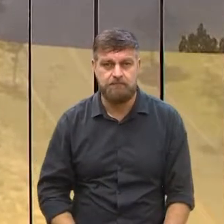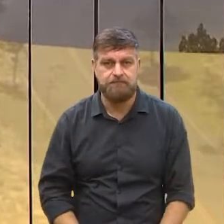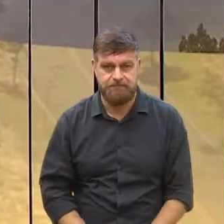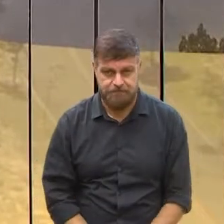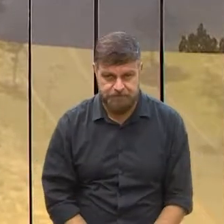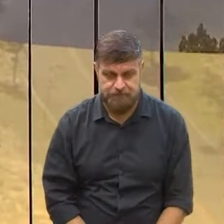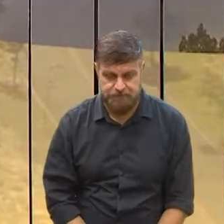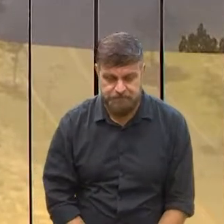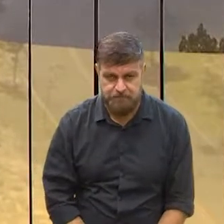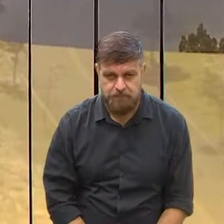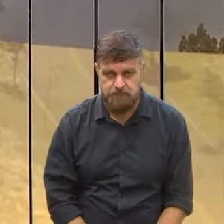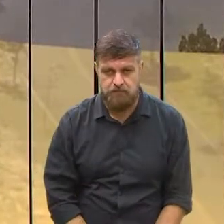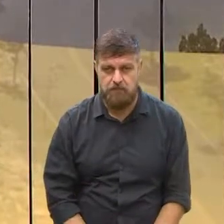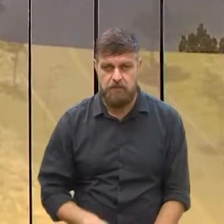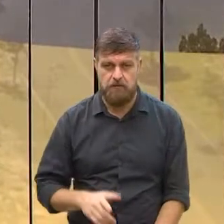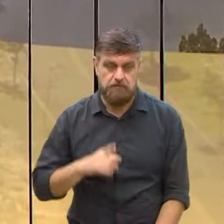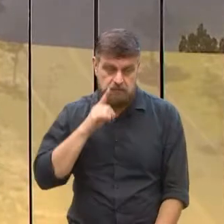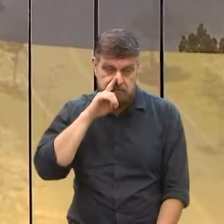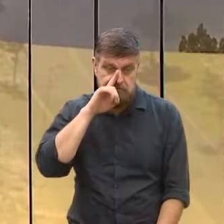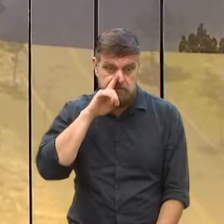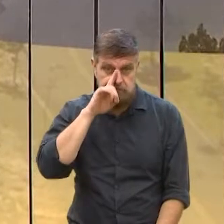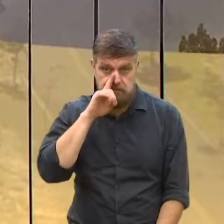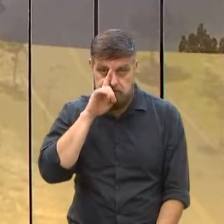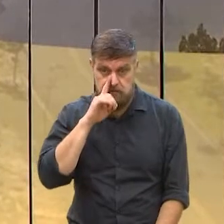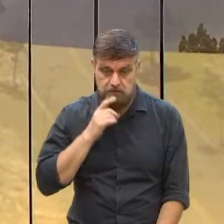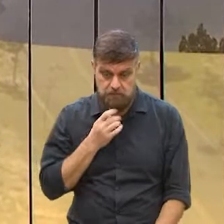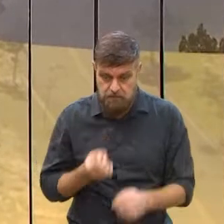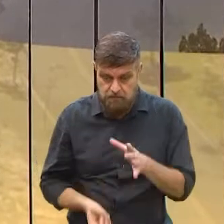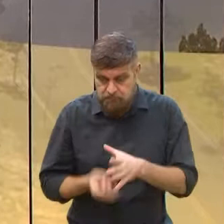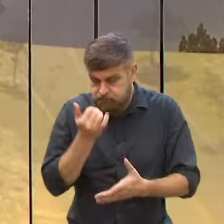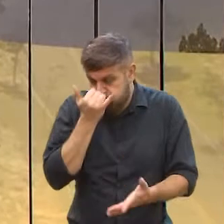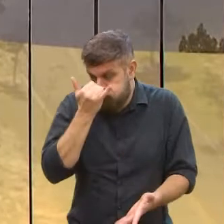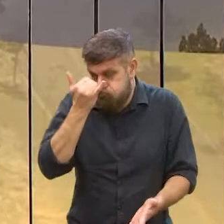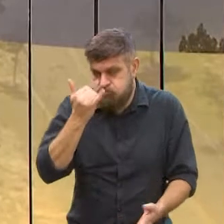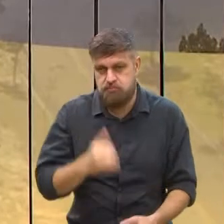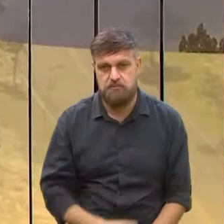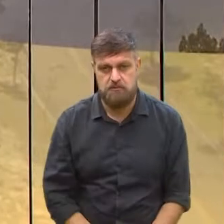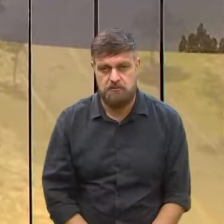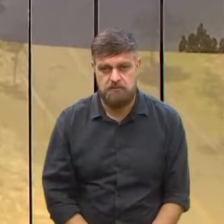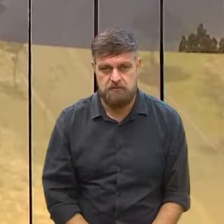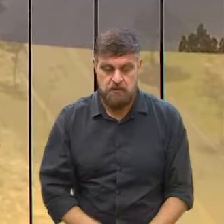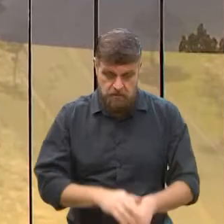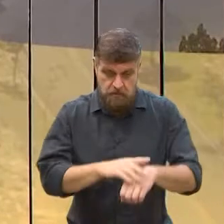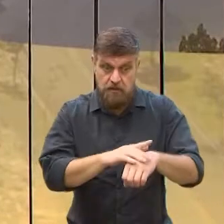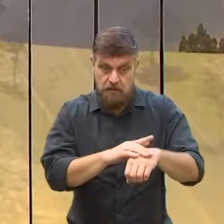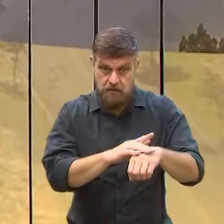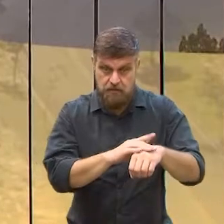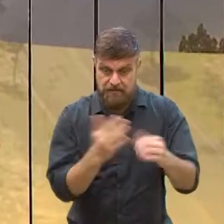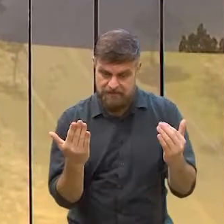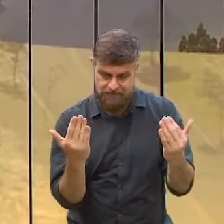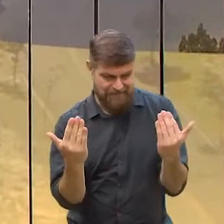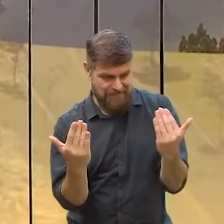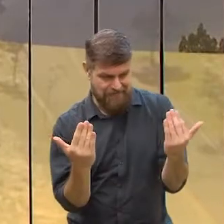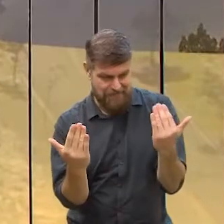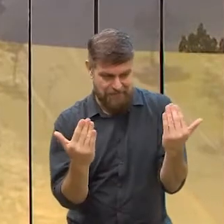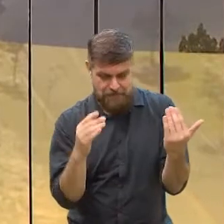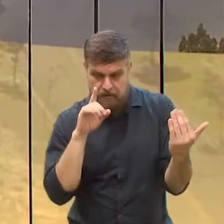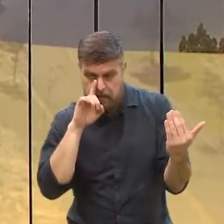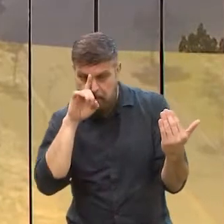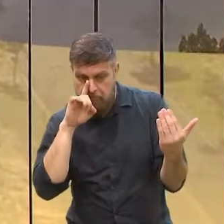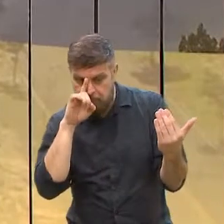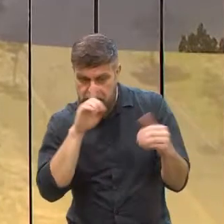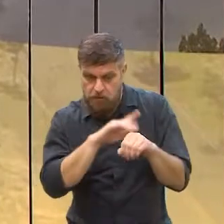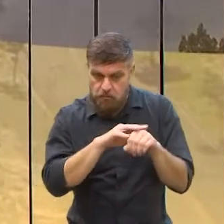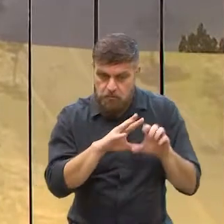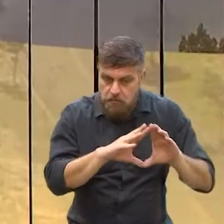cirurgia, né? São os riscos, às vezes, também tão graves quanto a própria doença, às vezes. Só que a cirurgia é